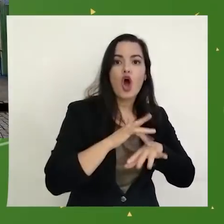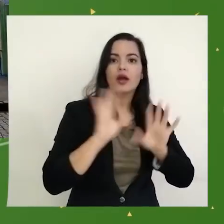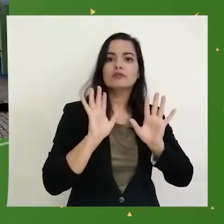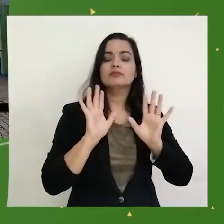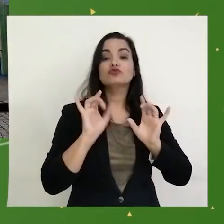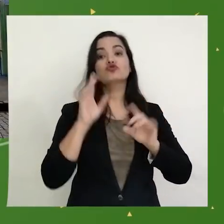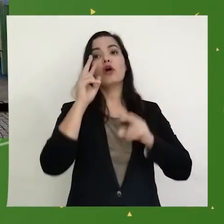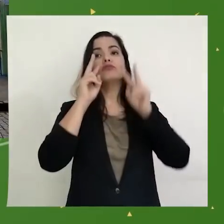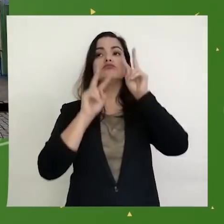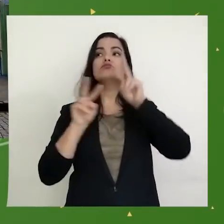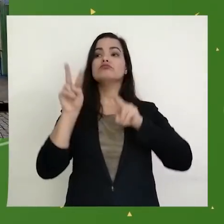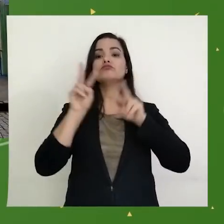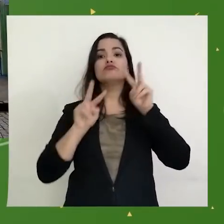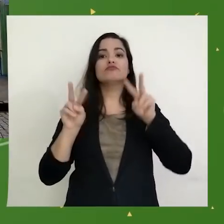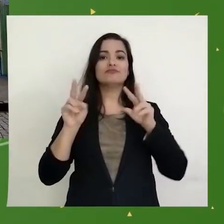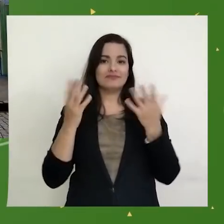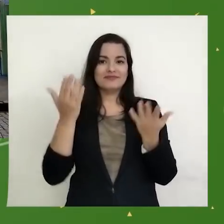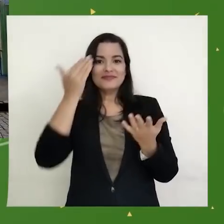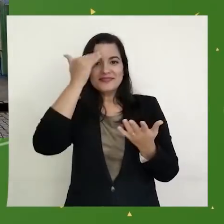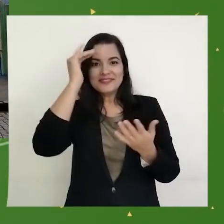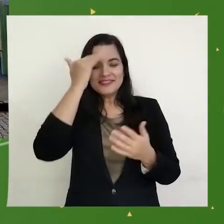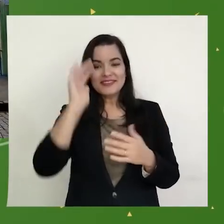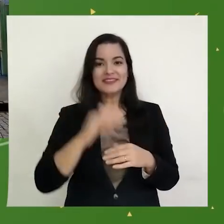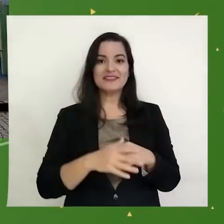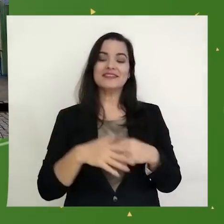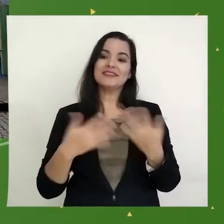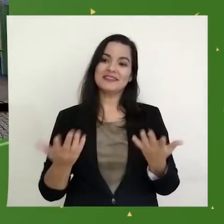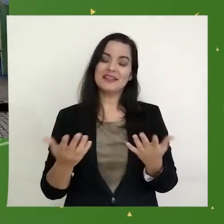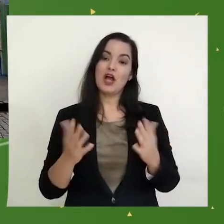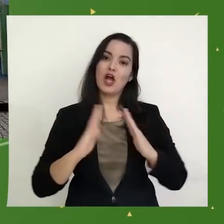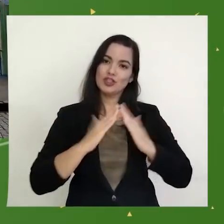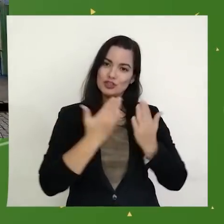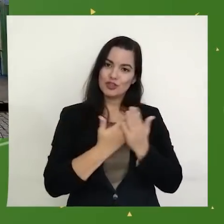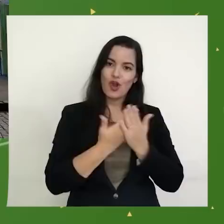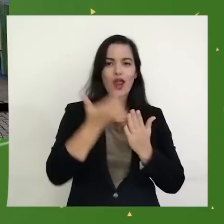eu consigo tocar, então elas são consideradas bens